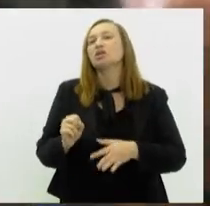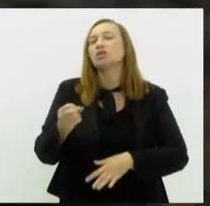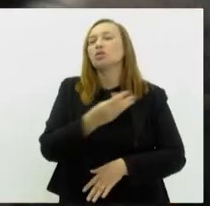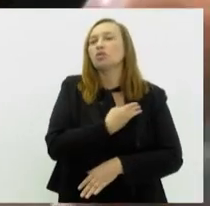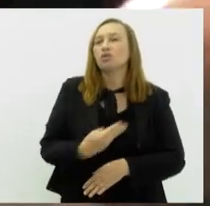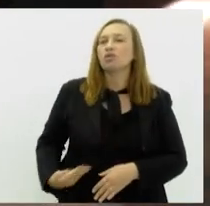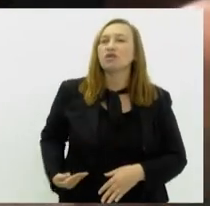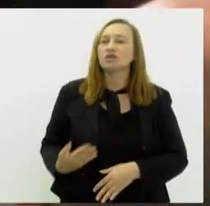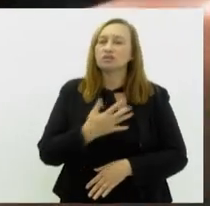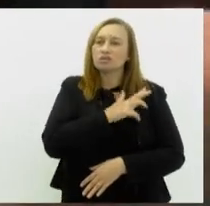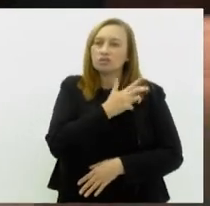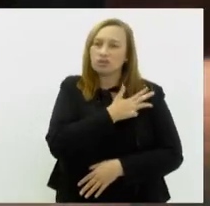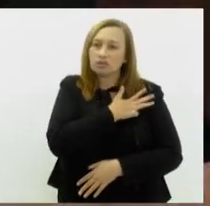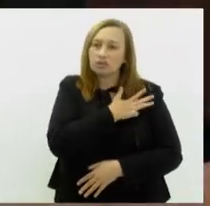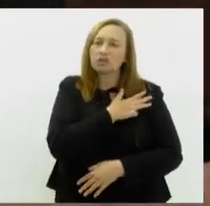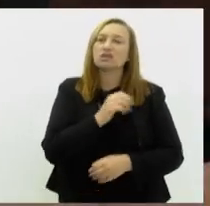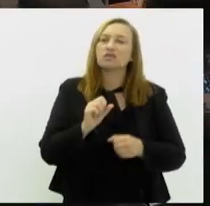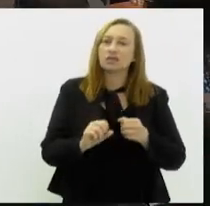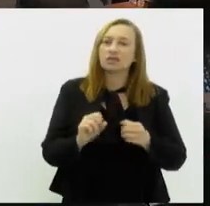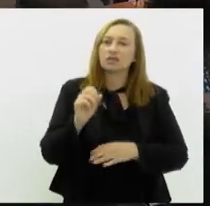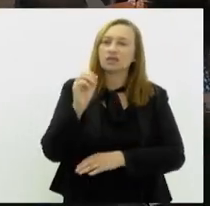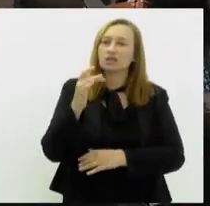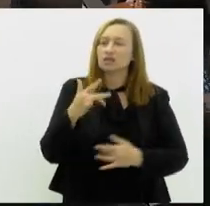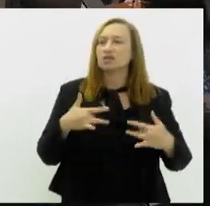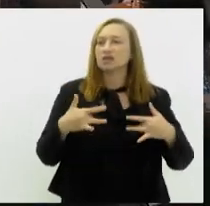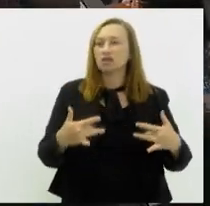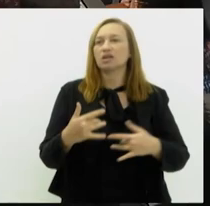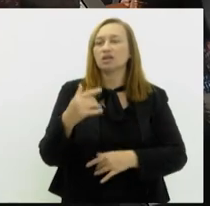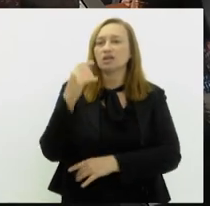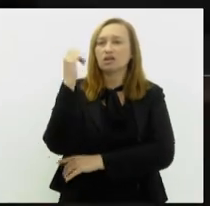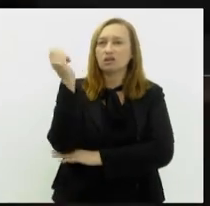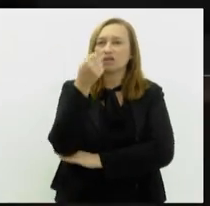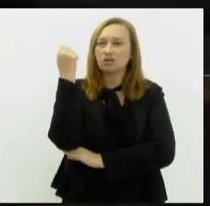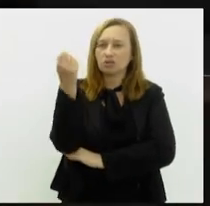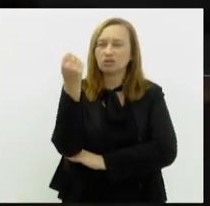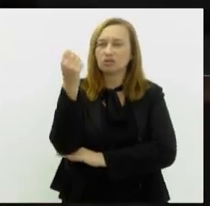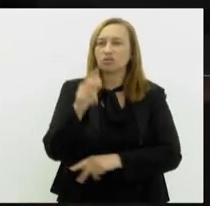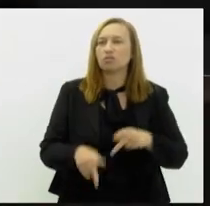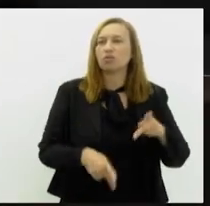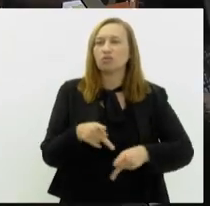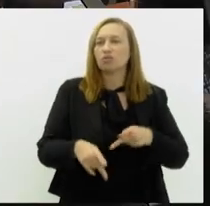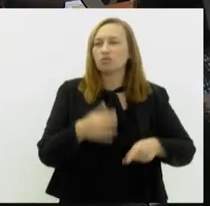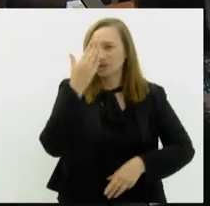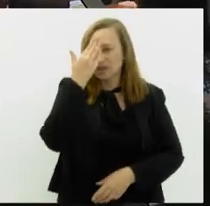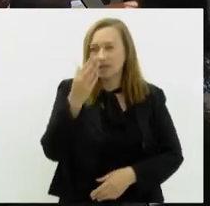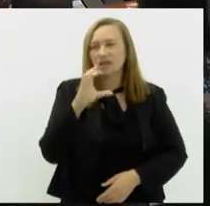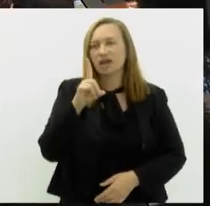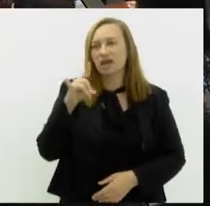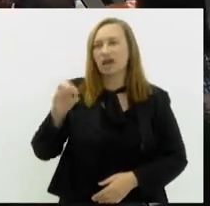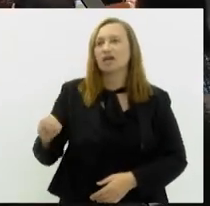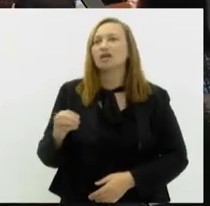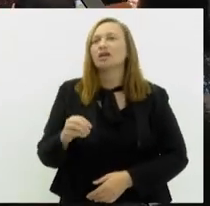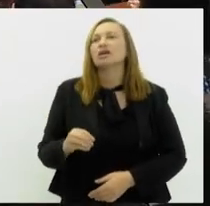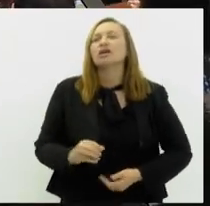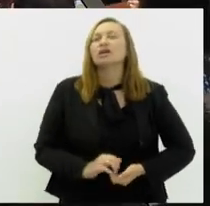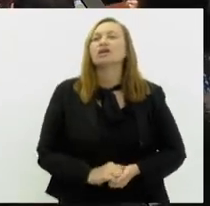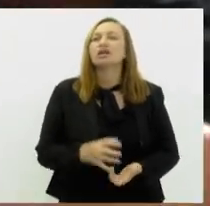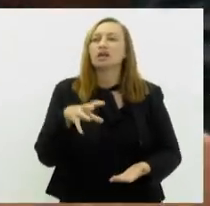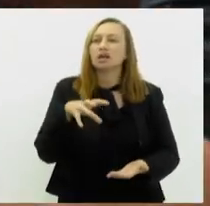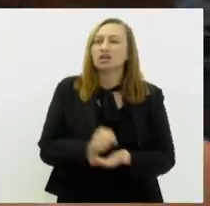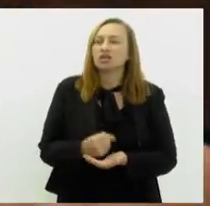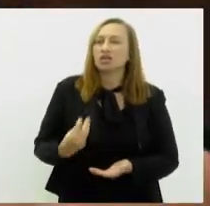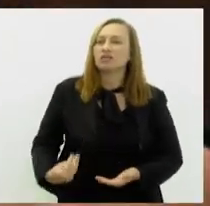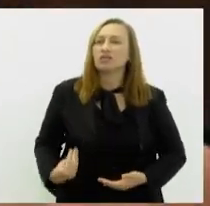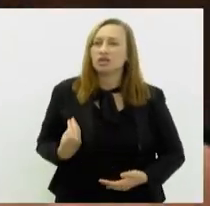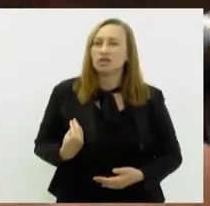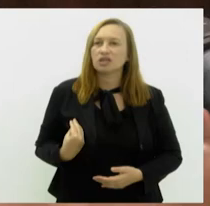toda a solidariedade ao povo do Rio Grande do Sul. Obrigado, deputado Yuri. Deputado Caiado. Presidente, boa tarde. Só queria registrar a